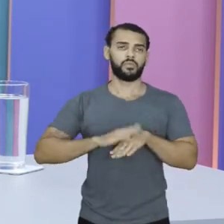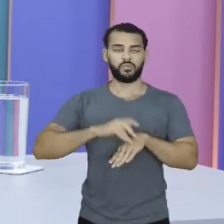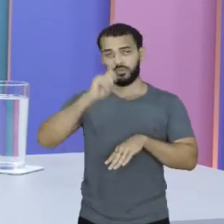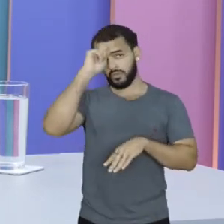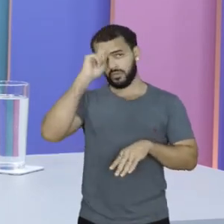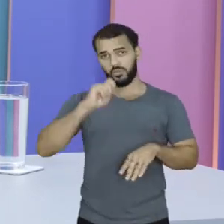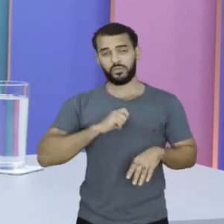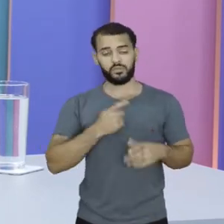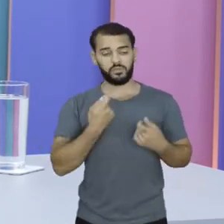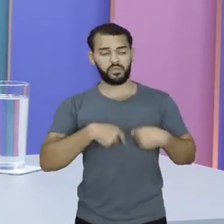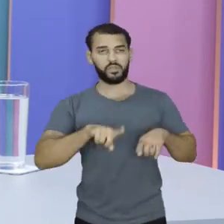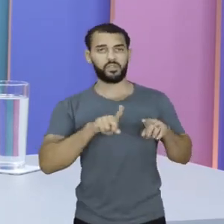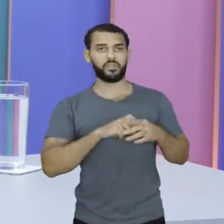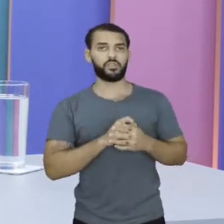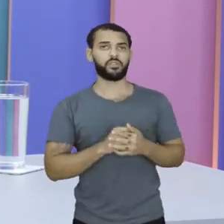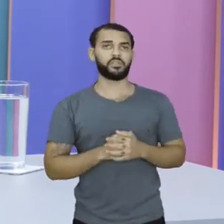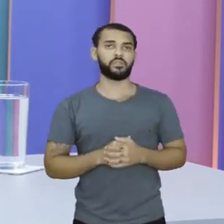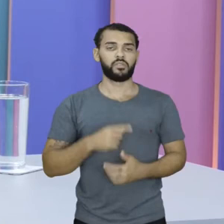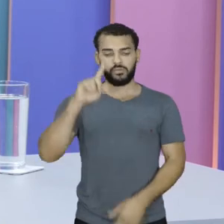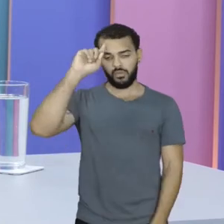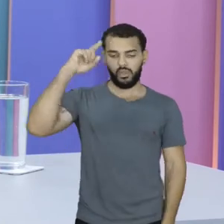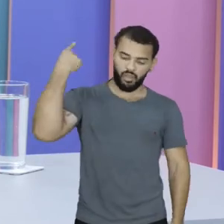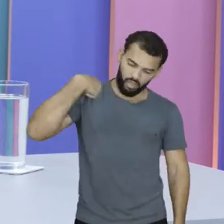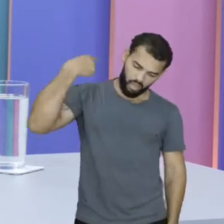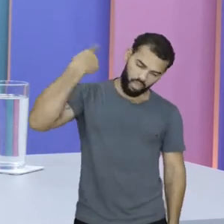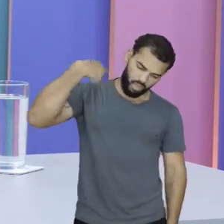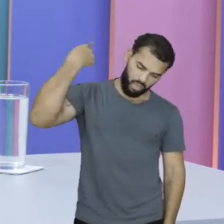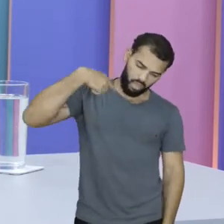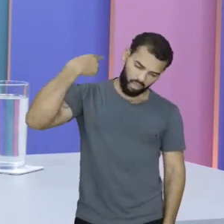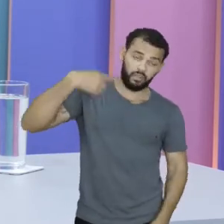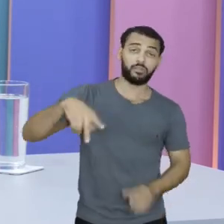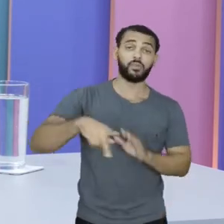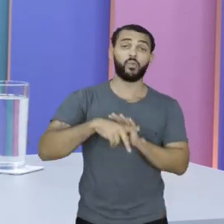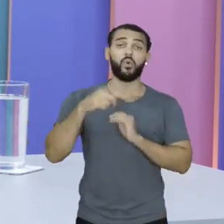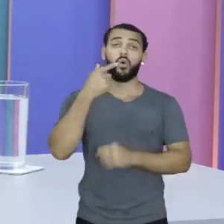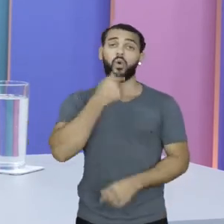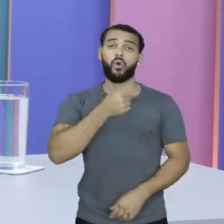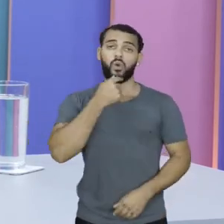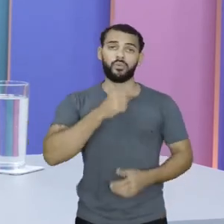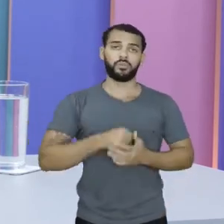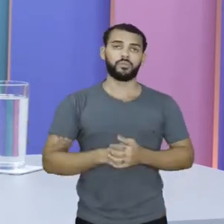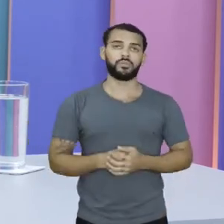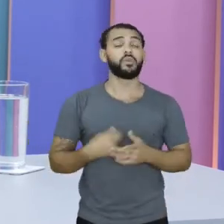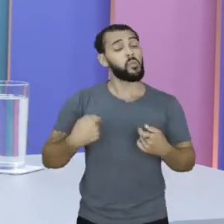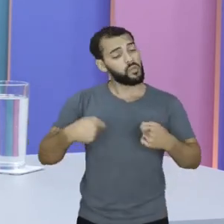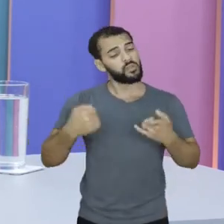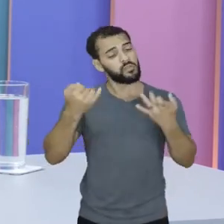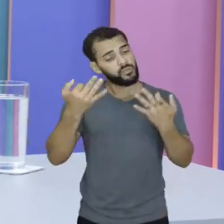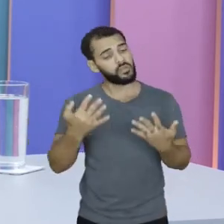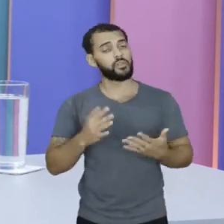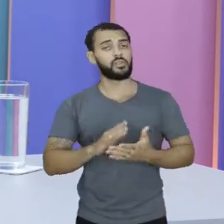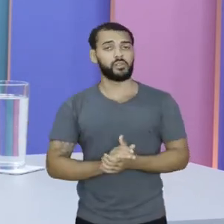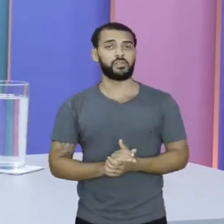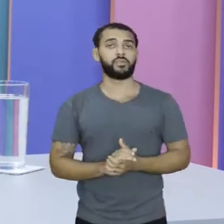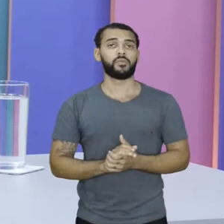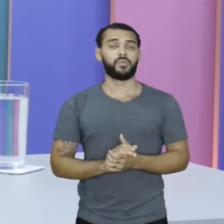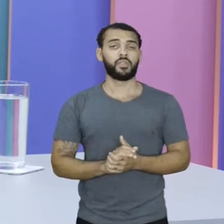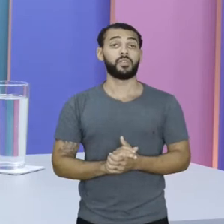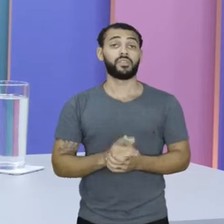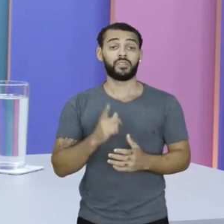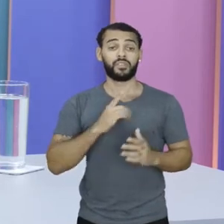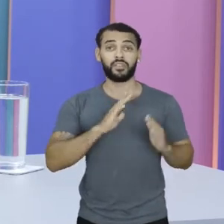ser submissa, né, a nenhum homem, né? Porque precisamos falar disso. A violência doméstica e